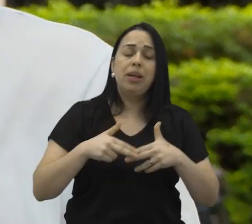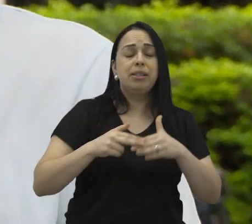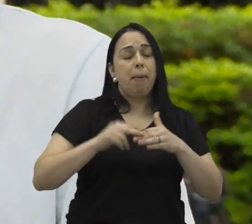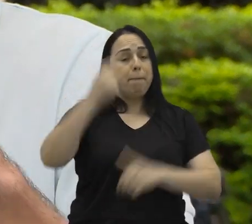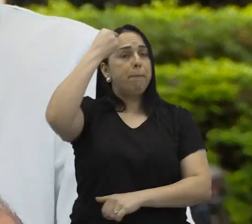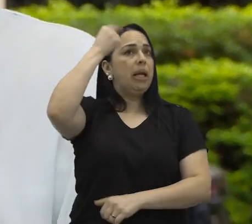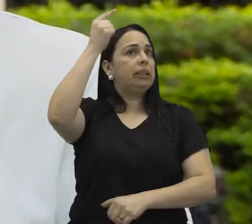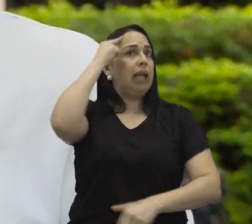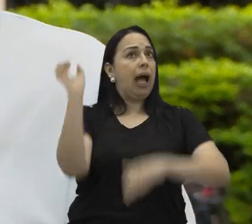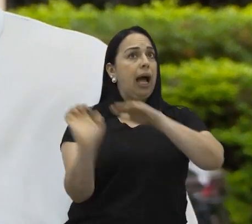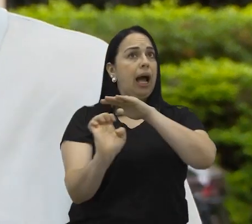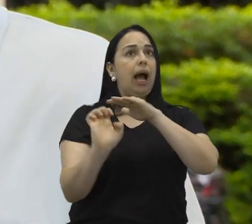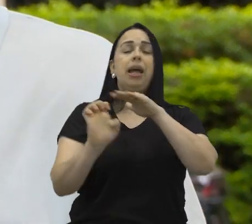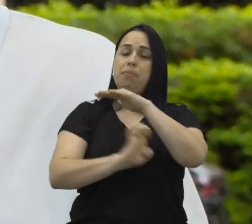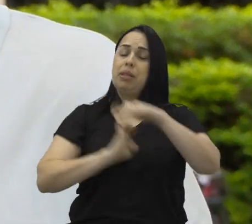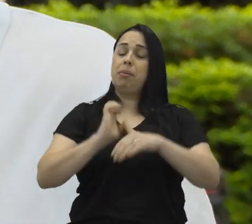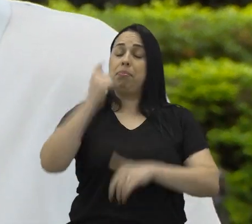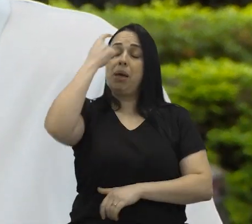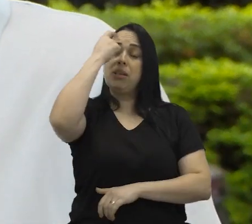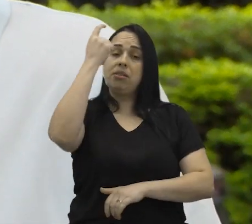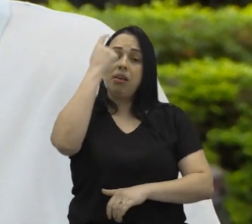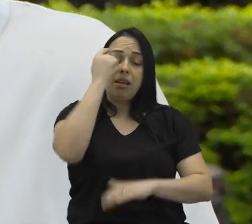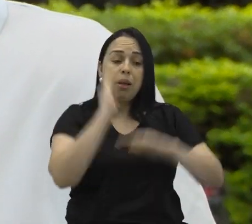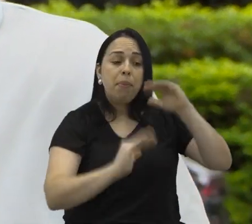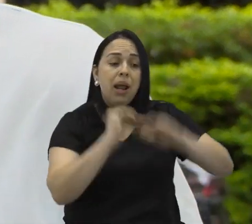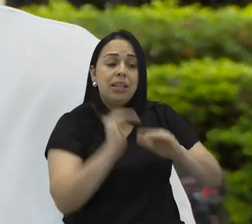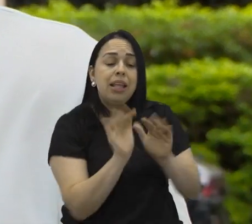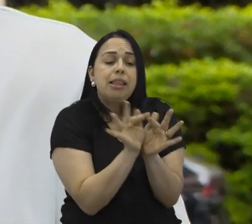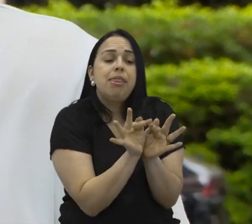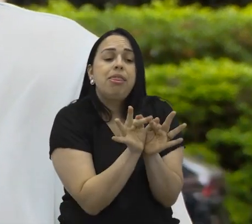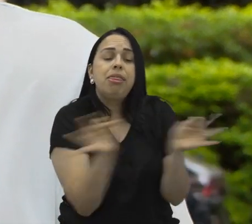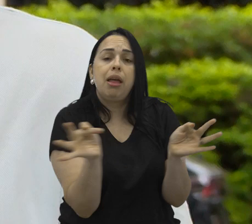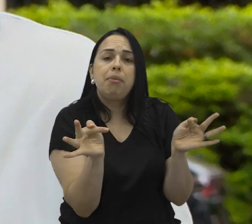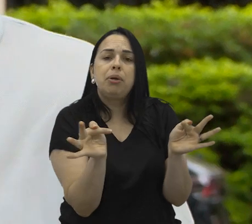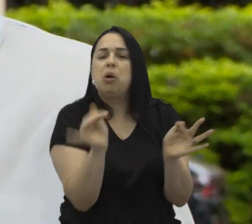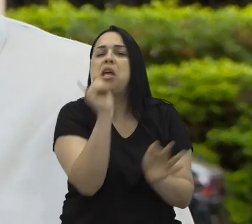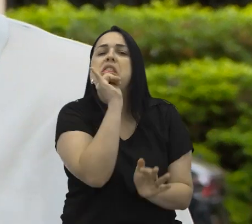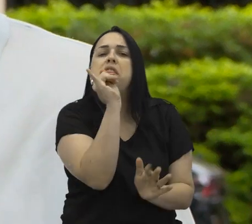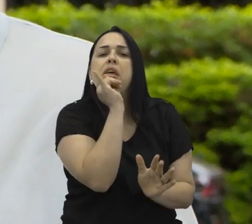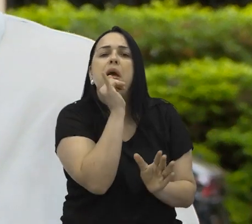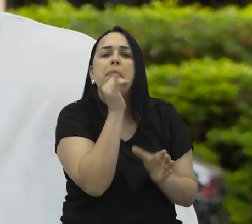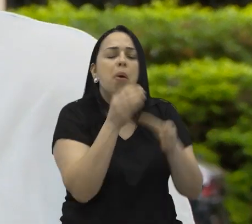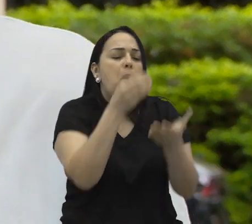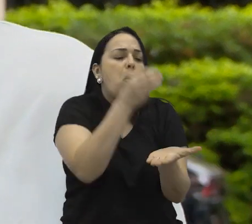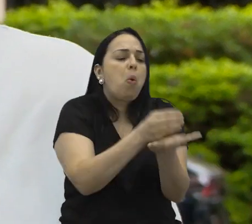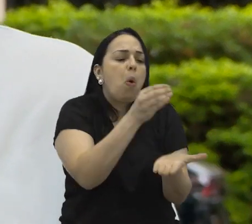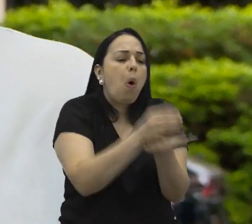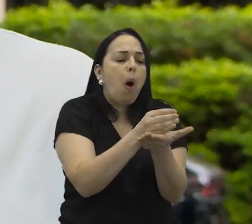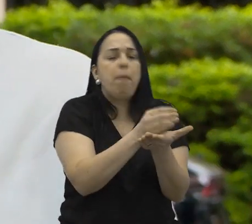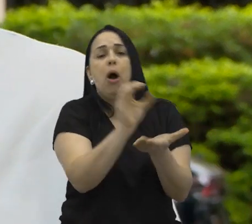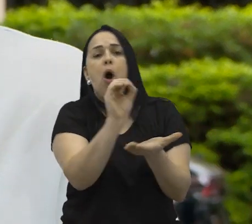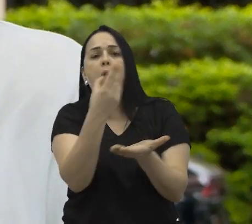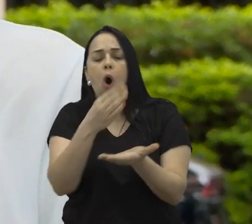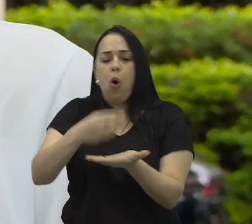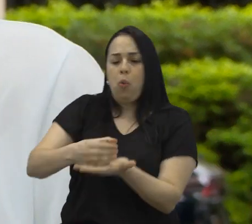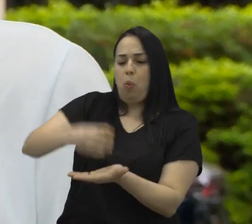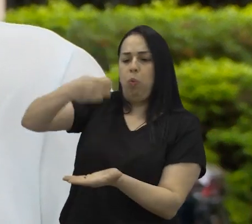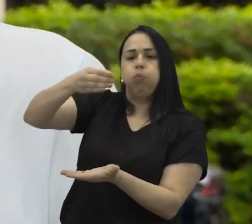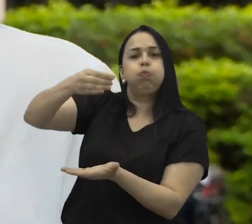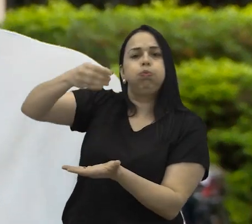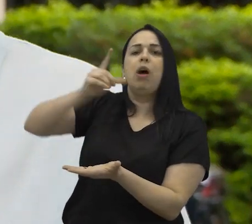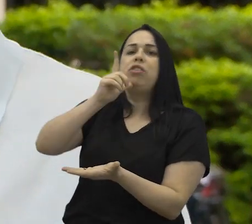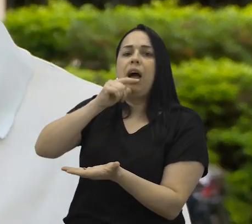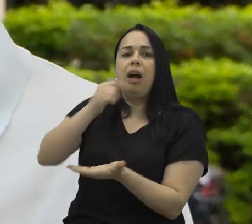isso. Então, nesse contexto, a gente tem a prática, desde as coisas mais simples de diminuir o plástico, né? Retirar as garrafinhas, os